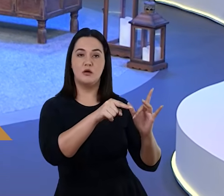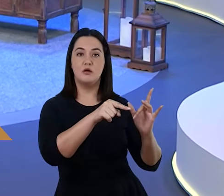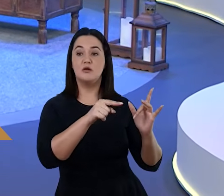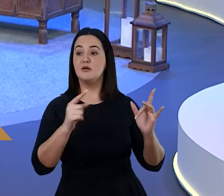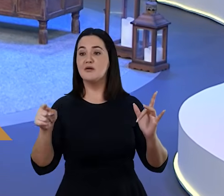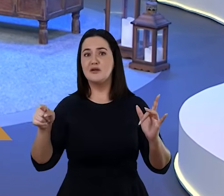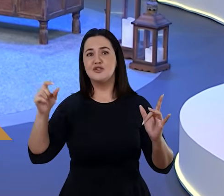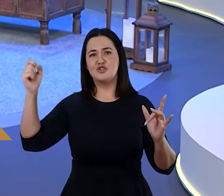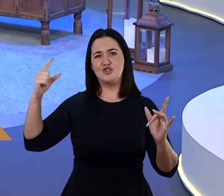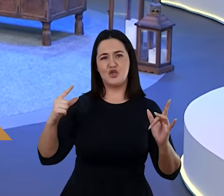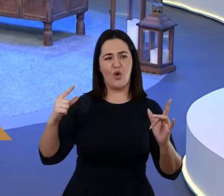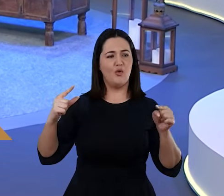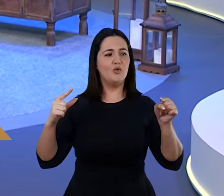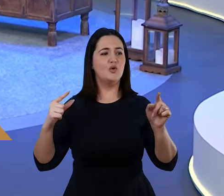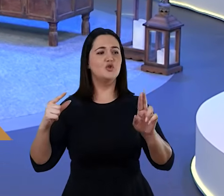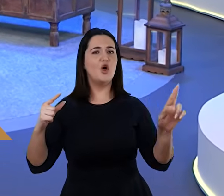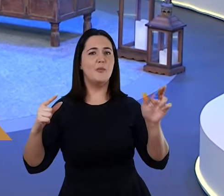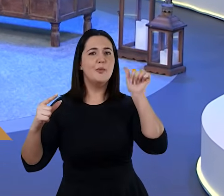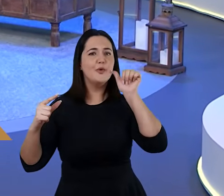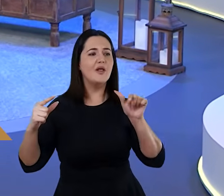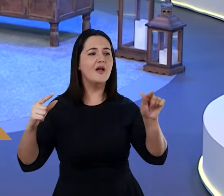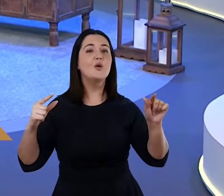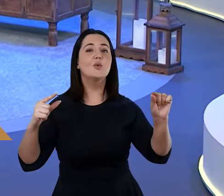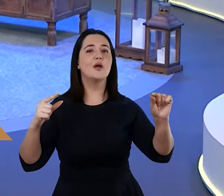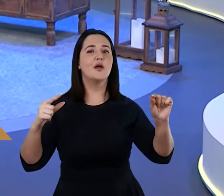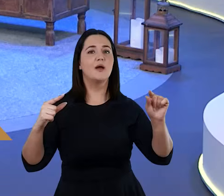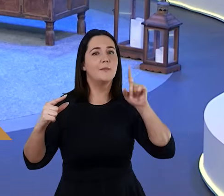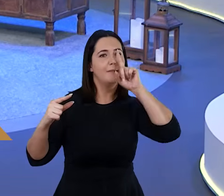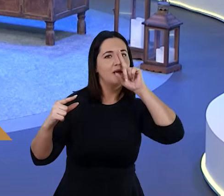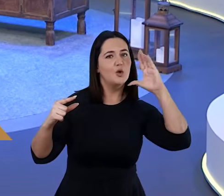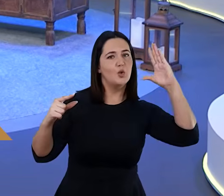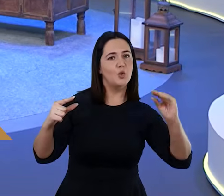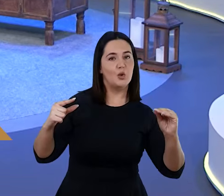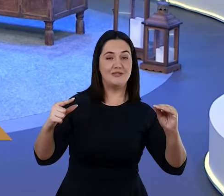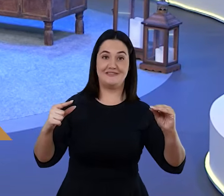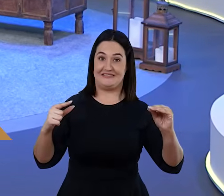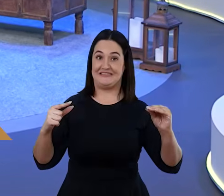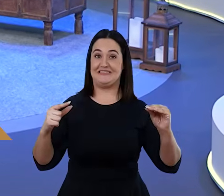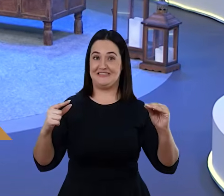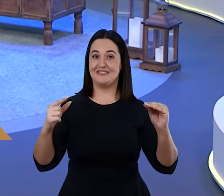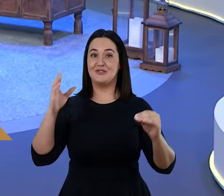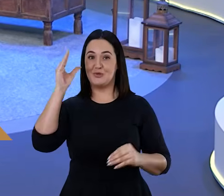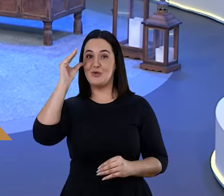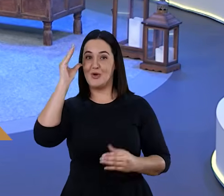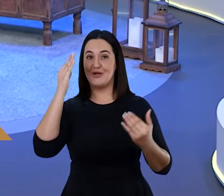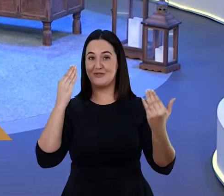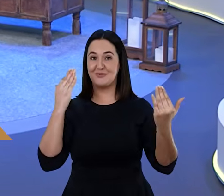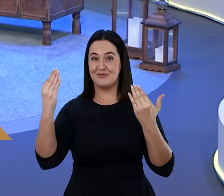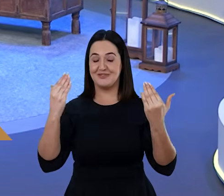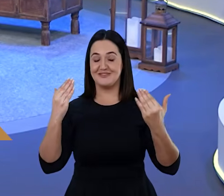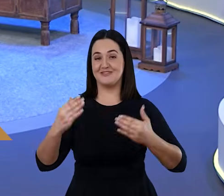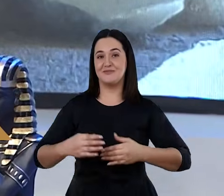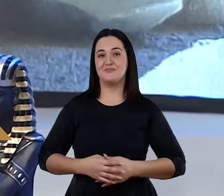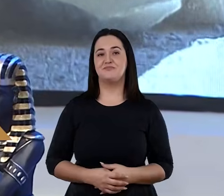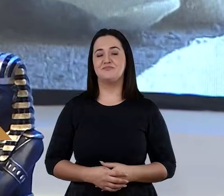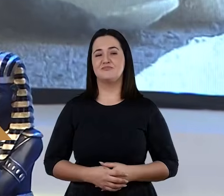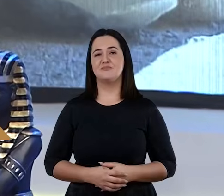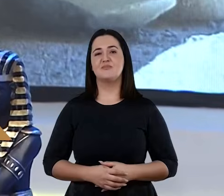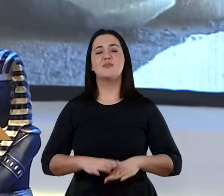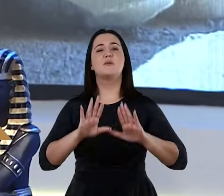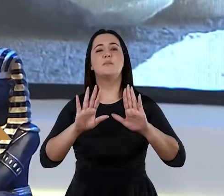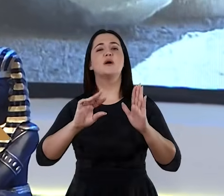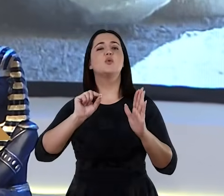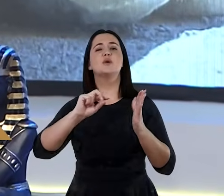sol, e Dalila, o perigo noturno. Curiosa essa comparação, não é mesmo? Agora, o